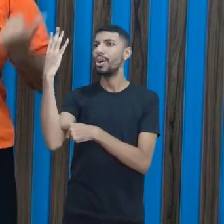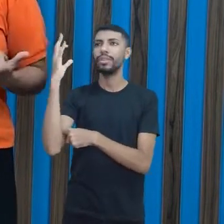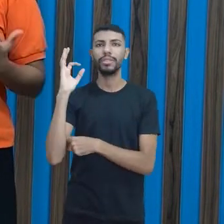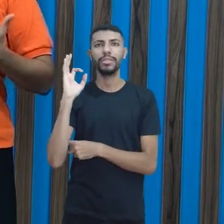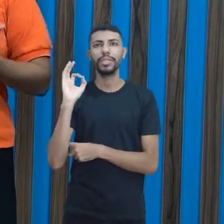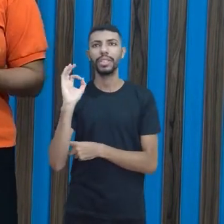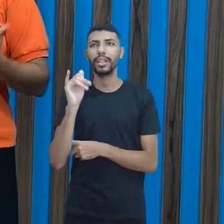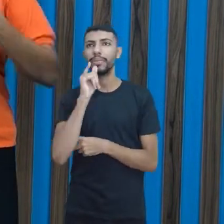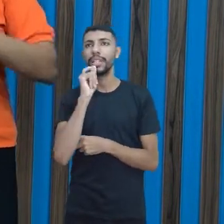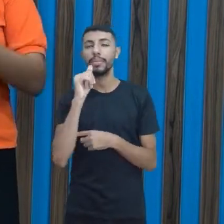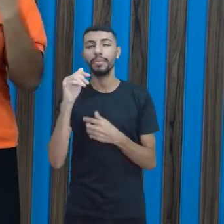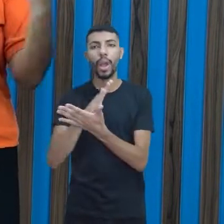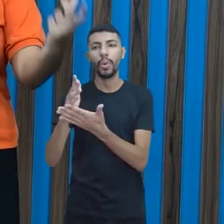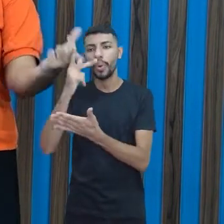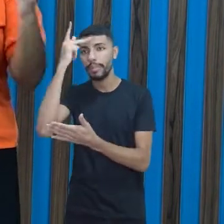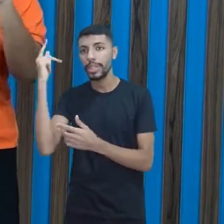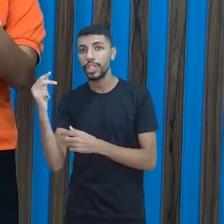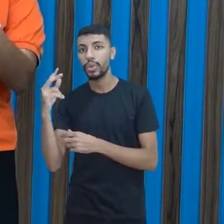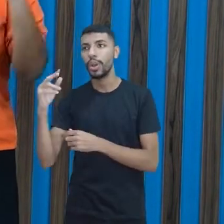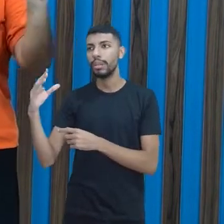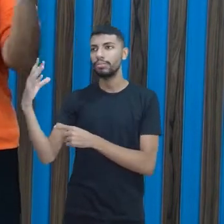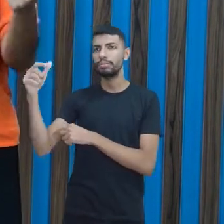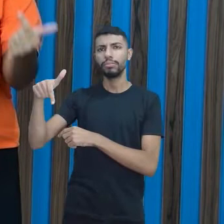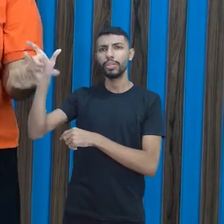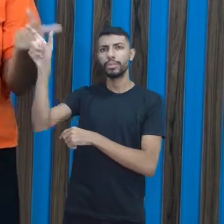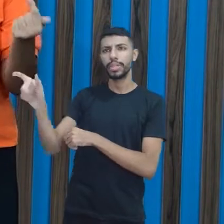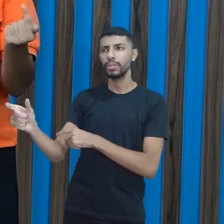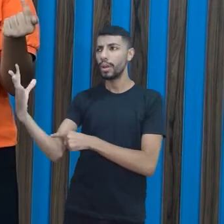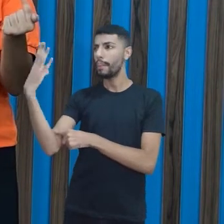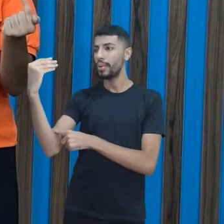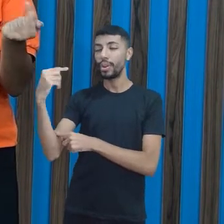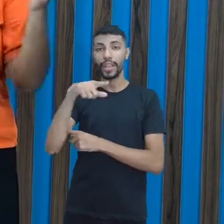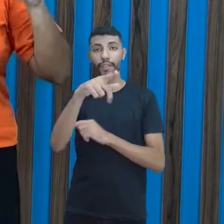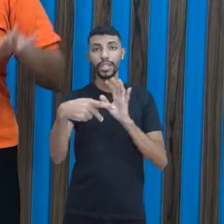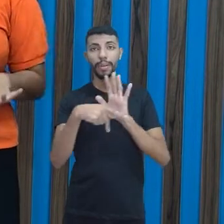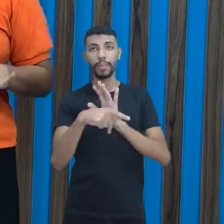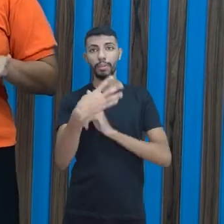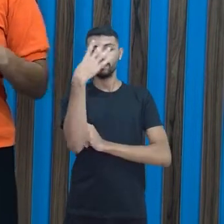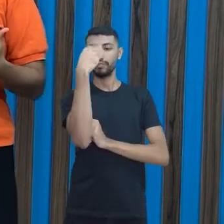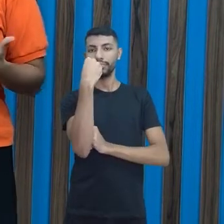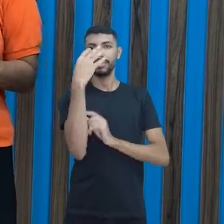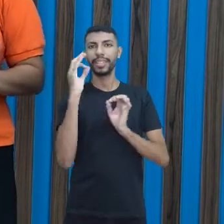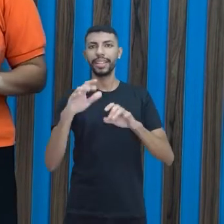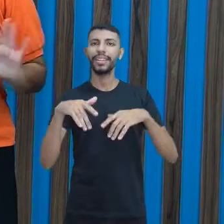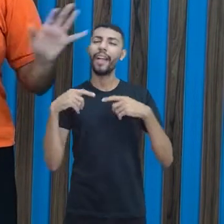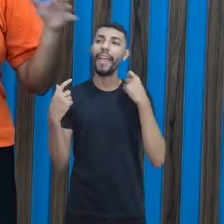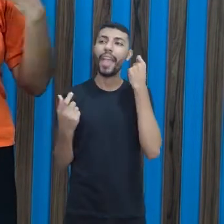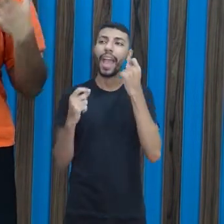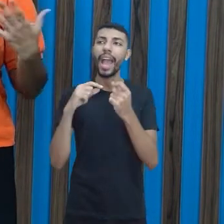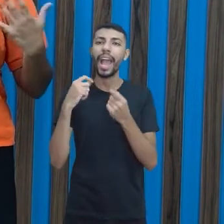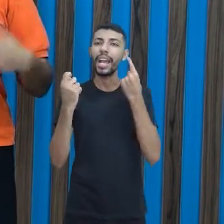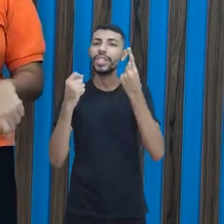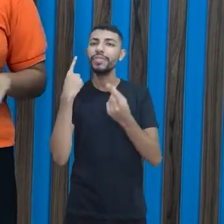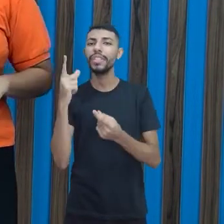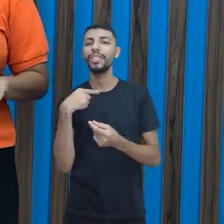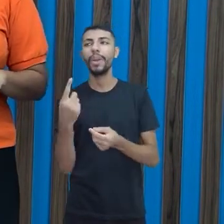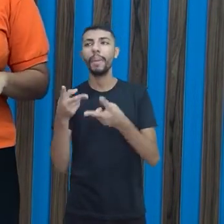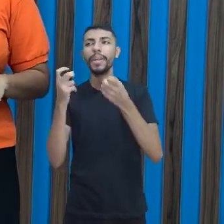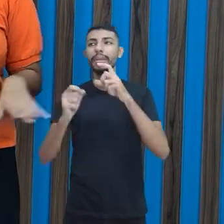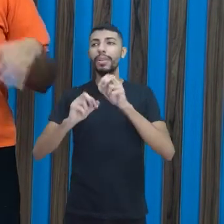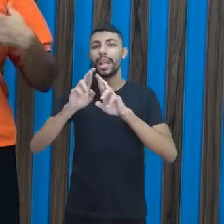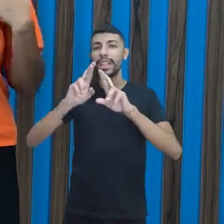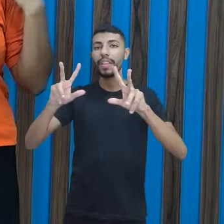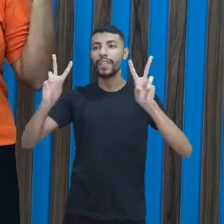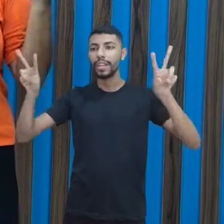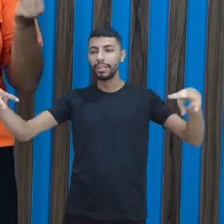foto de vocês. E aí vocês vão ver essa diferença do olhar, né? Às vezes a gente não gosta de algo nosso